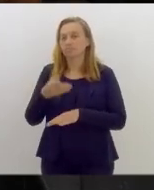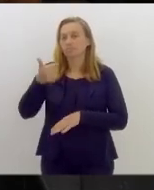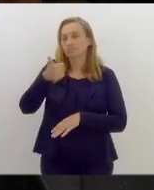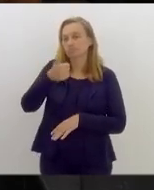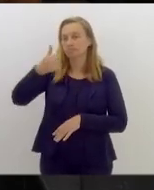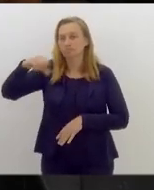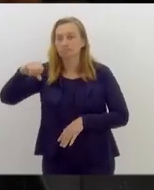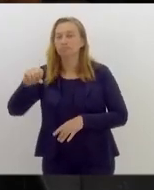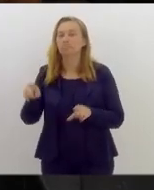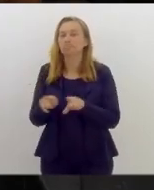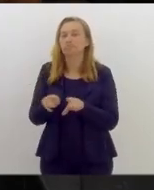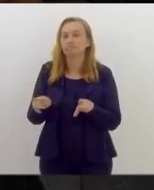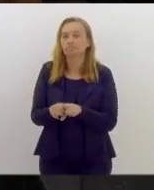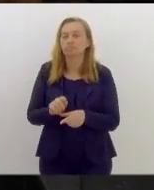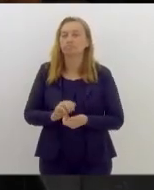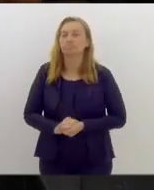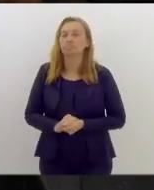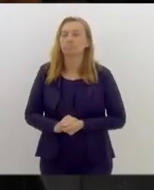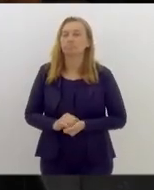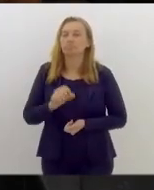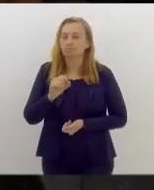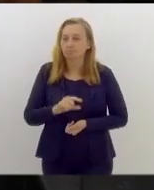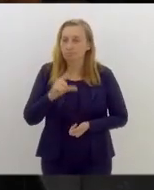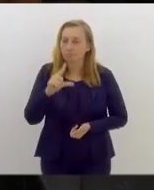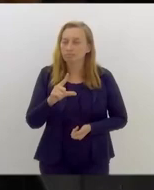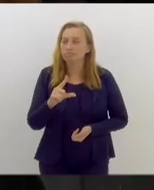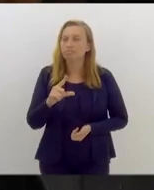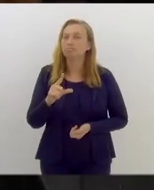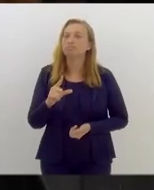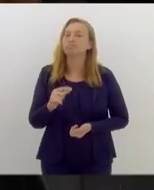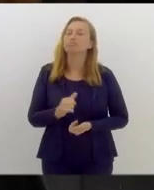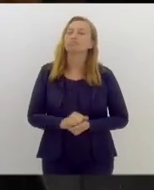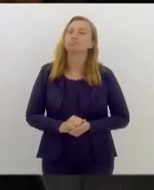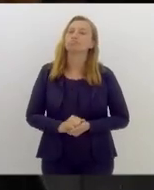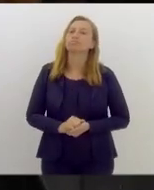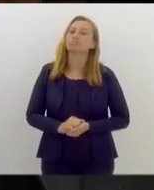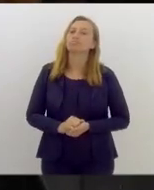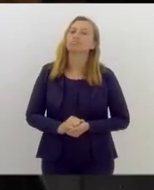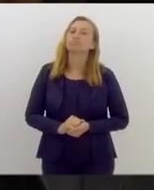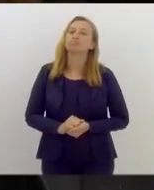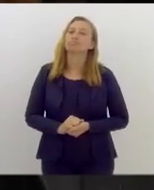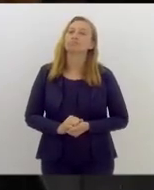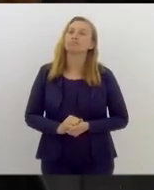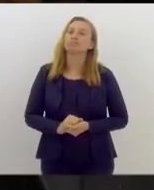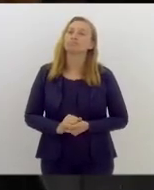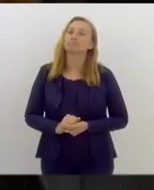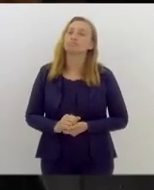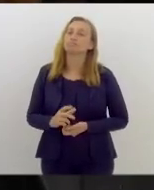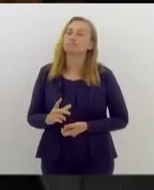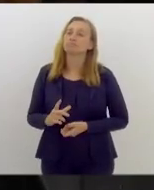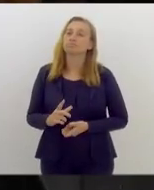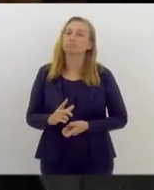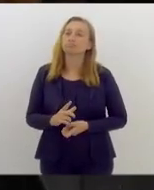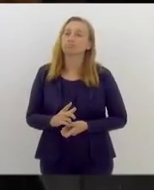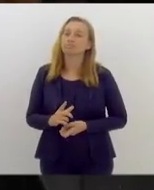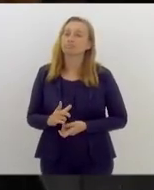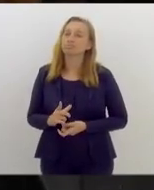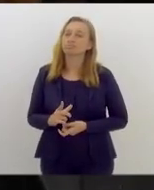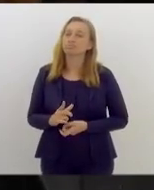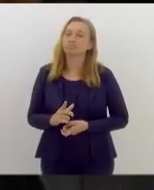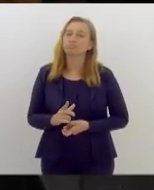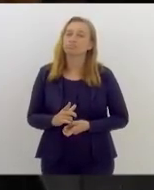também um acréscimo bastante substancial nas próprias previsões, quer